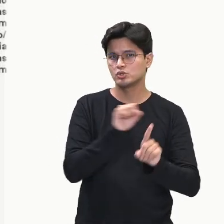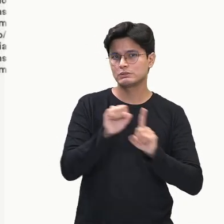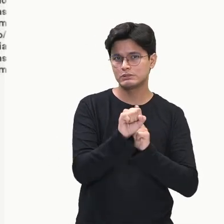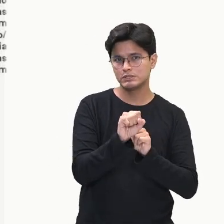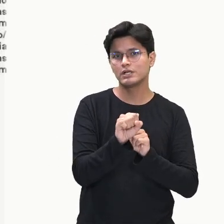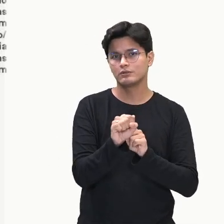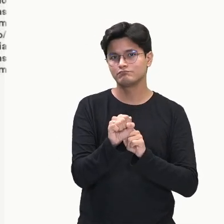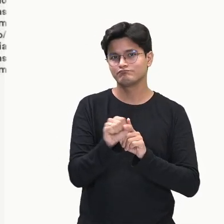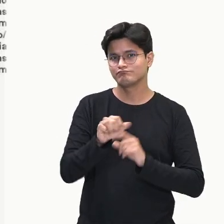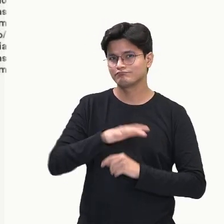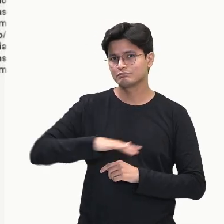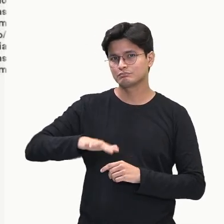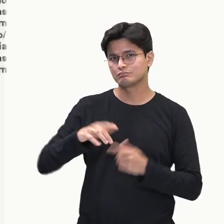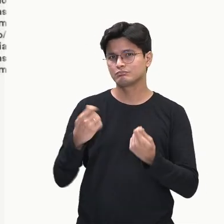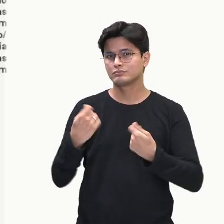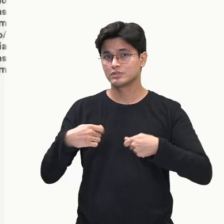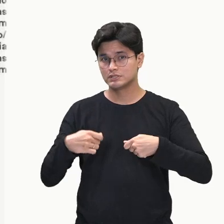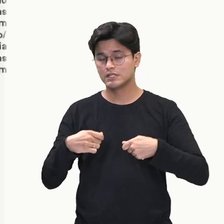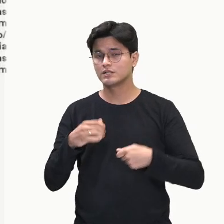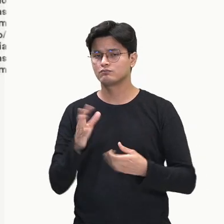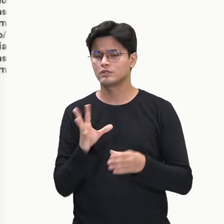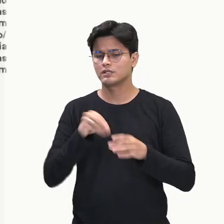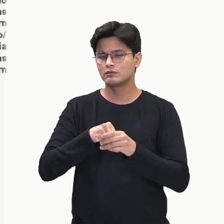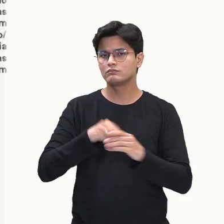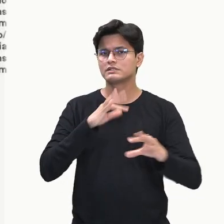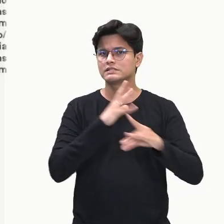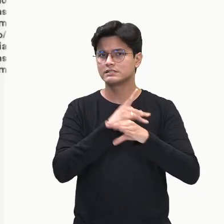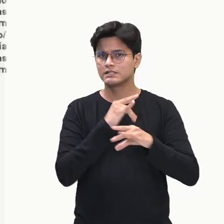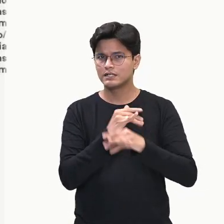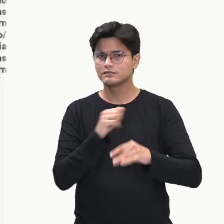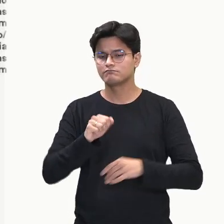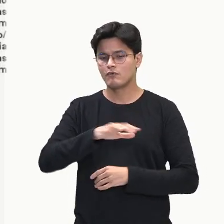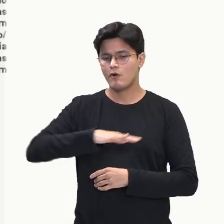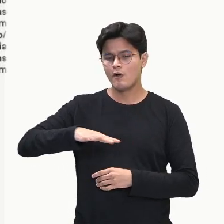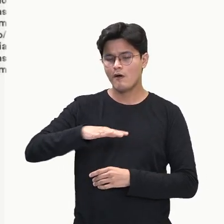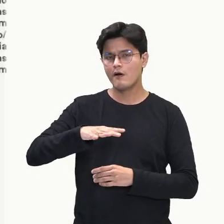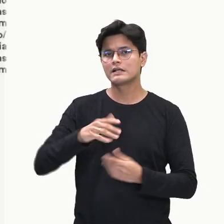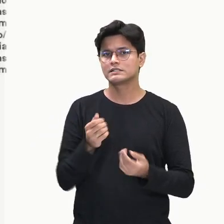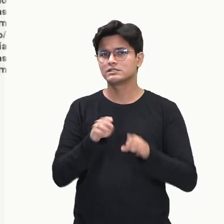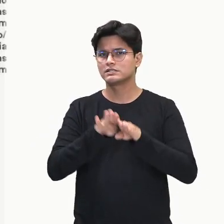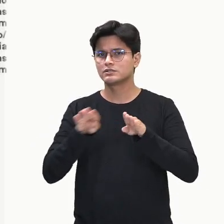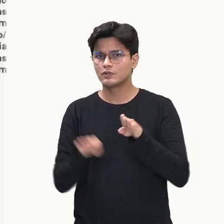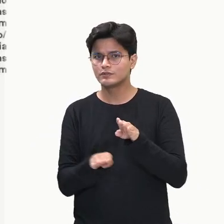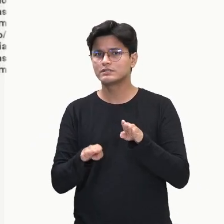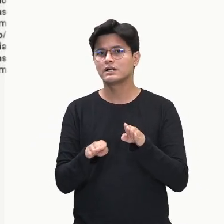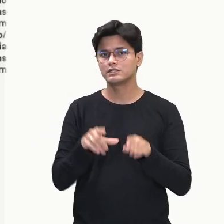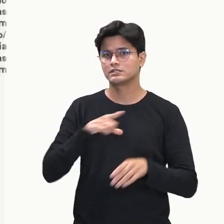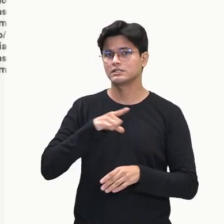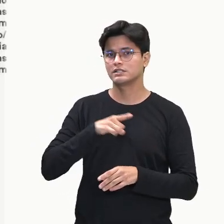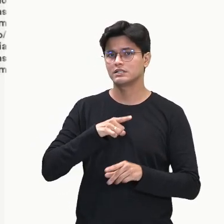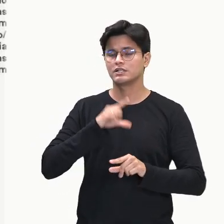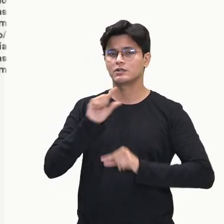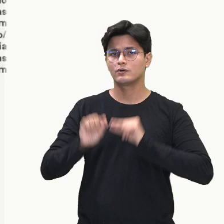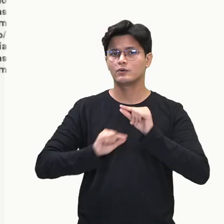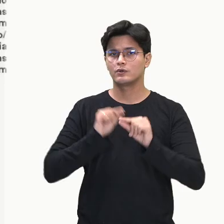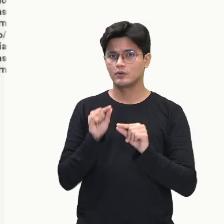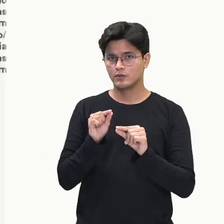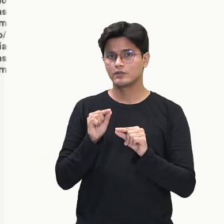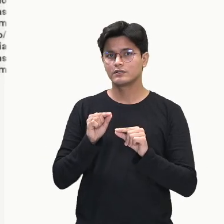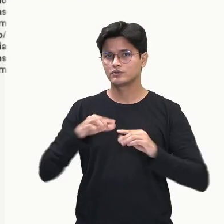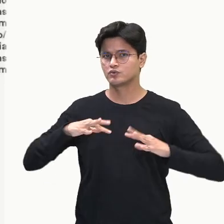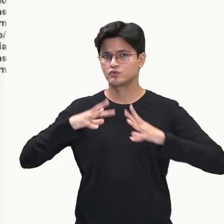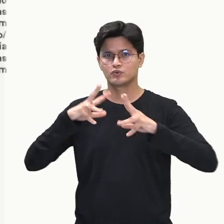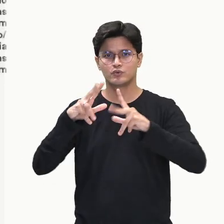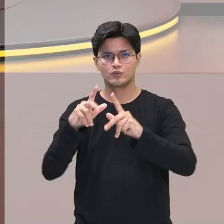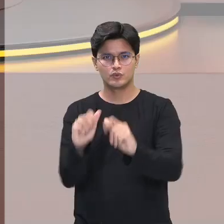os campos de necessidades das cidades são muitos, não é isso? Nas cidades é onde se encontram aí todas as